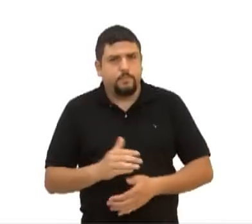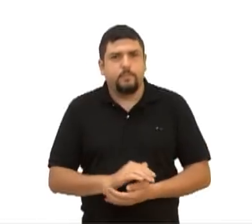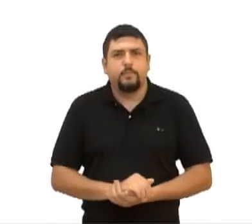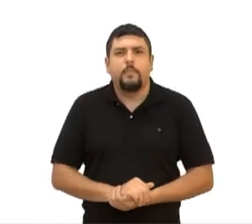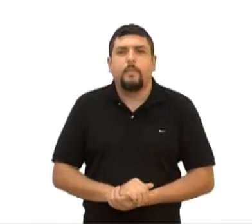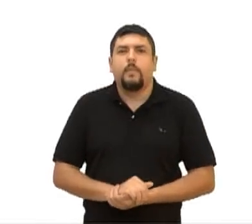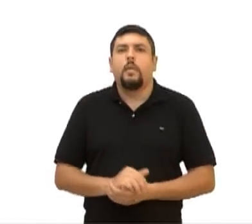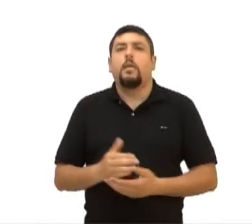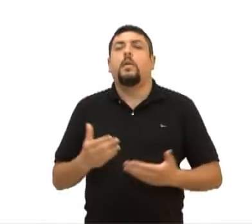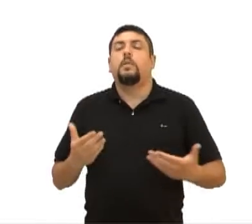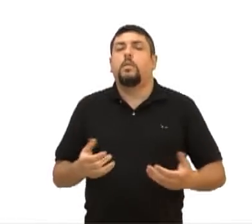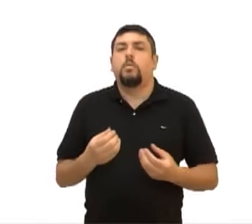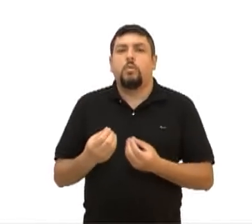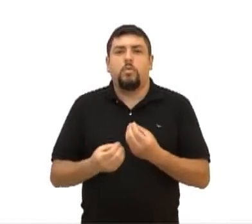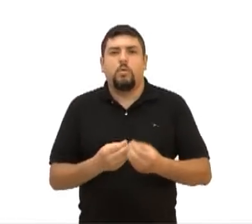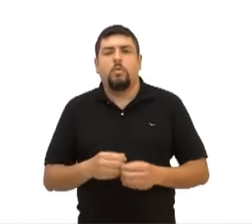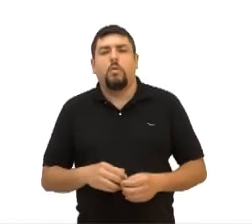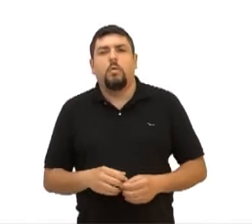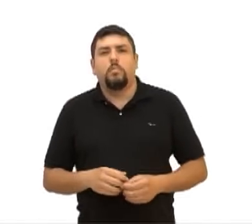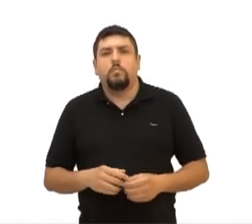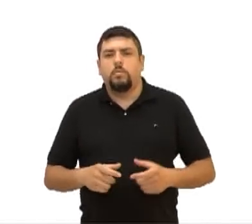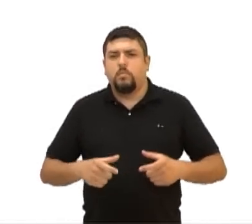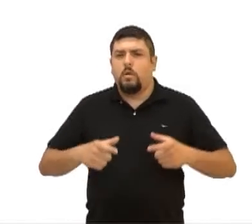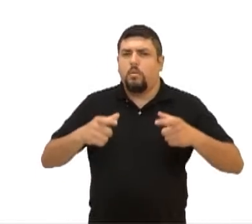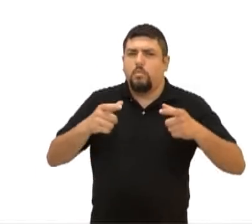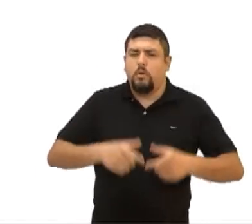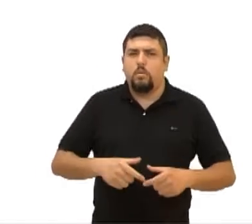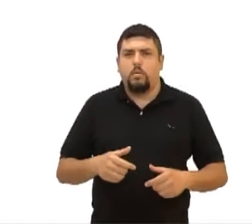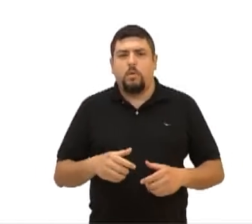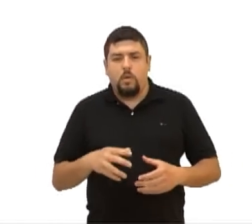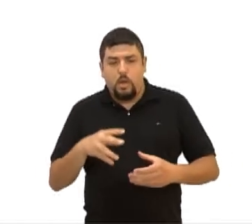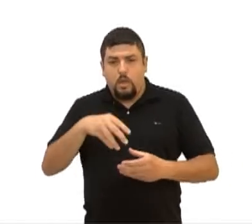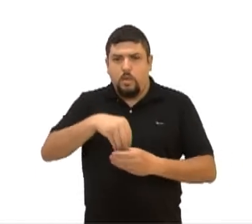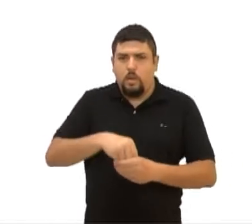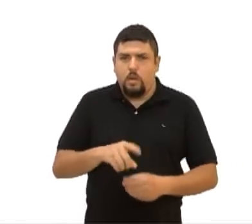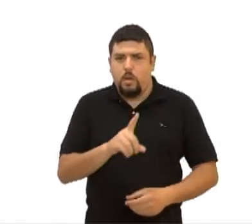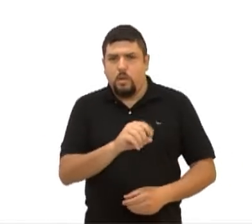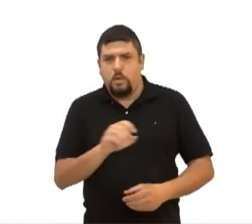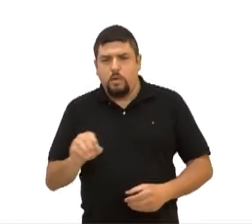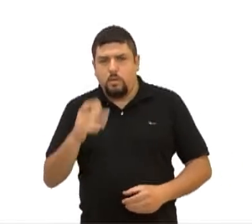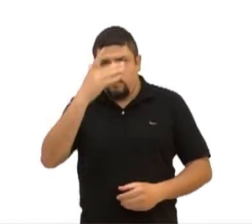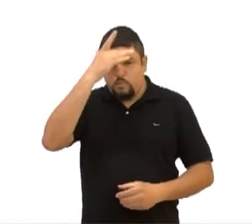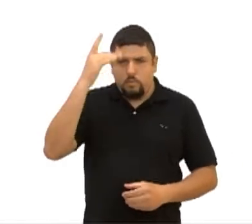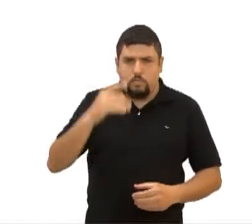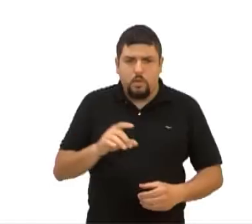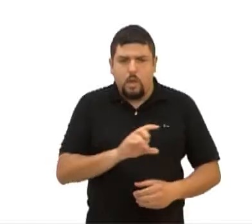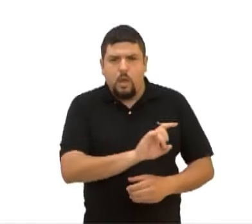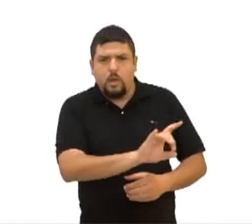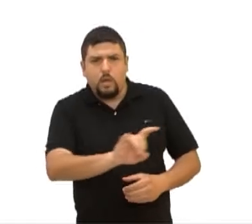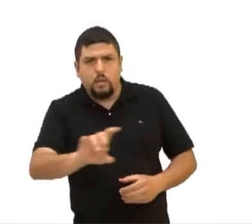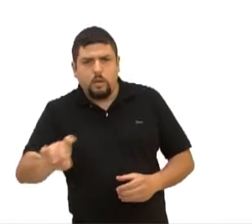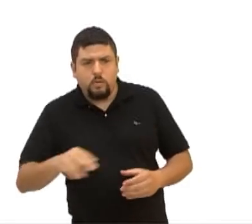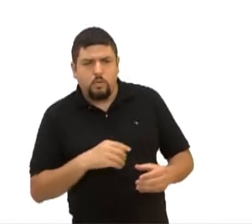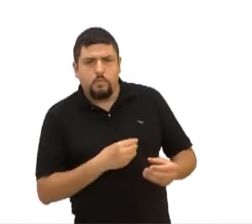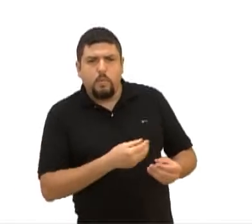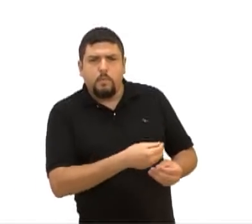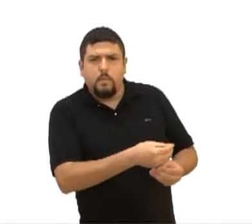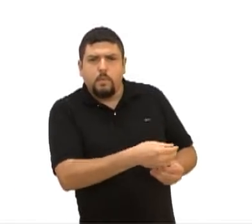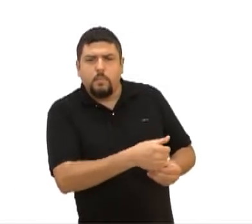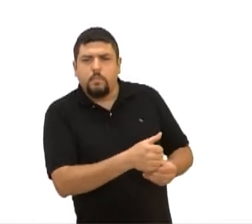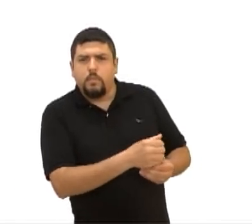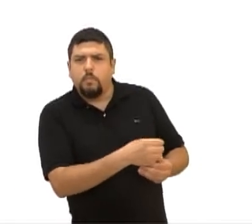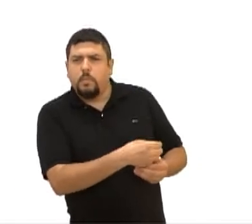ok? Uma central de atendimento, 100 pessoas recebem senhas numeradas de 1 a 100, uma das senhas